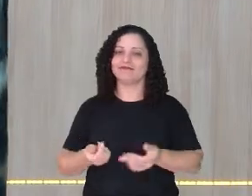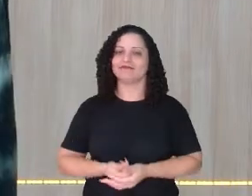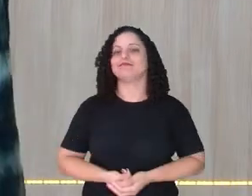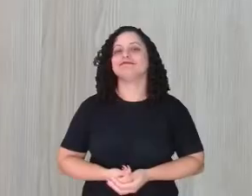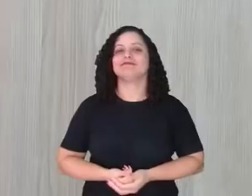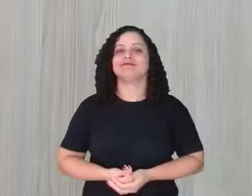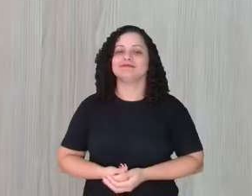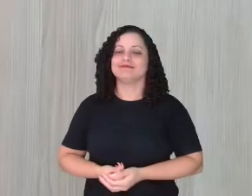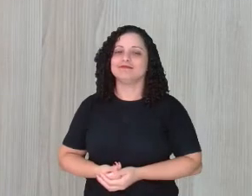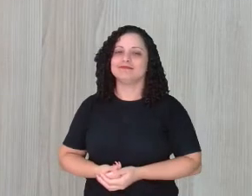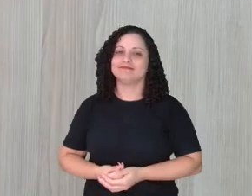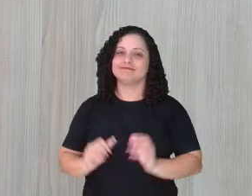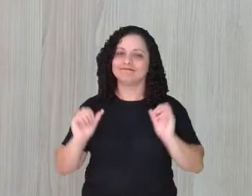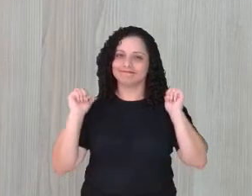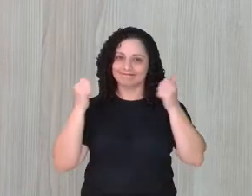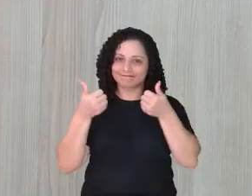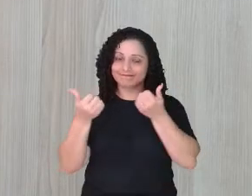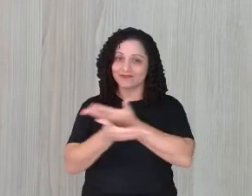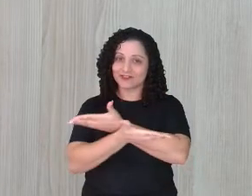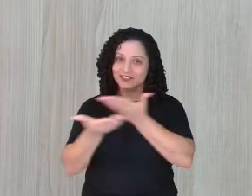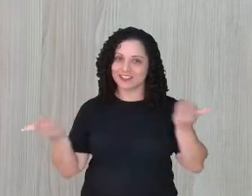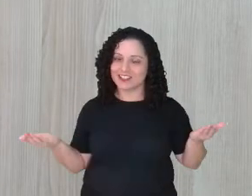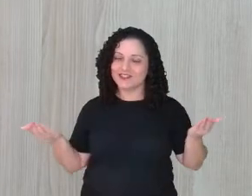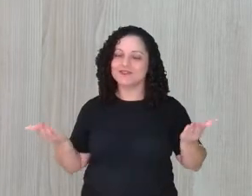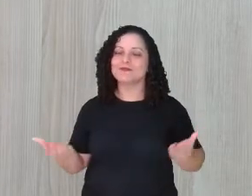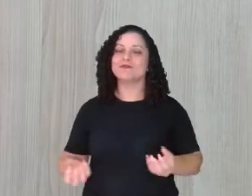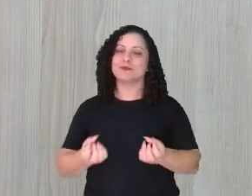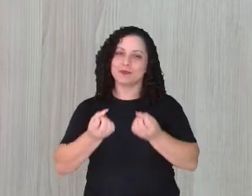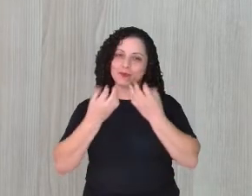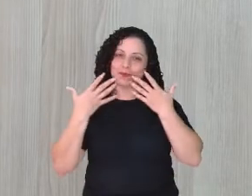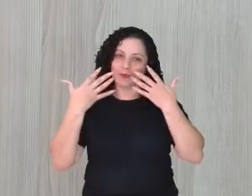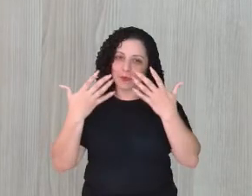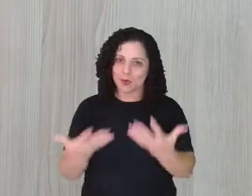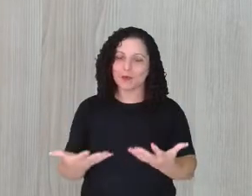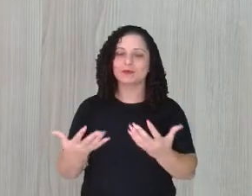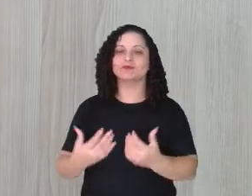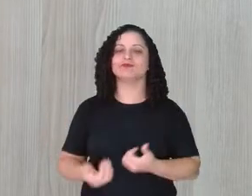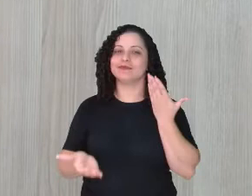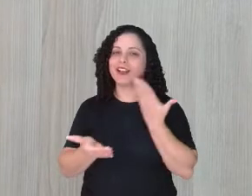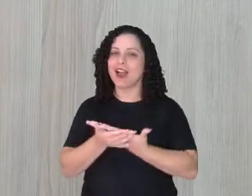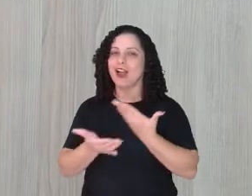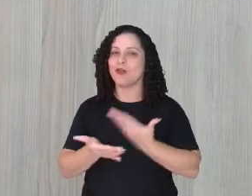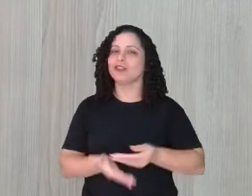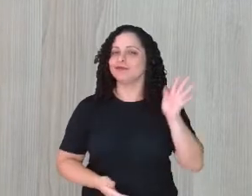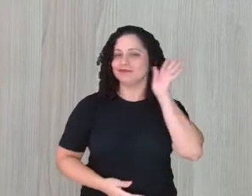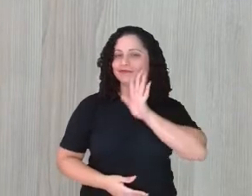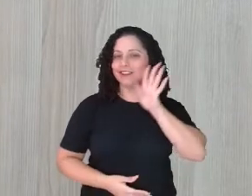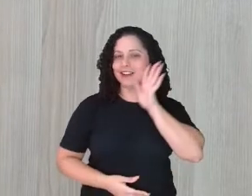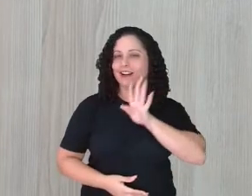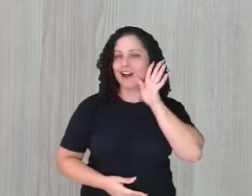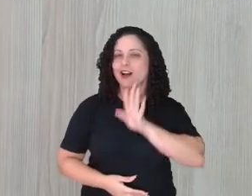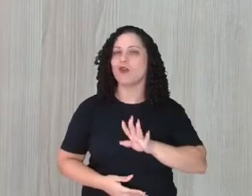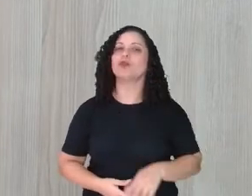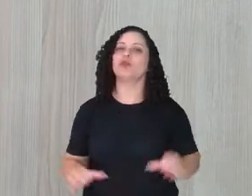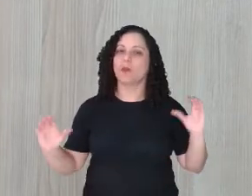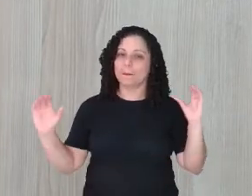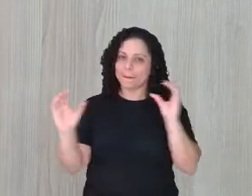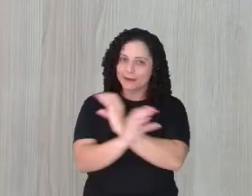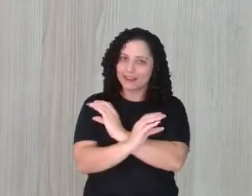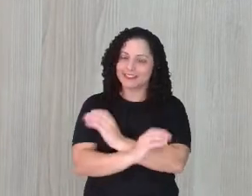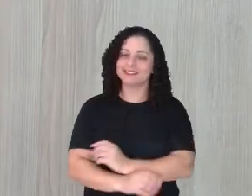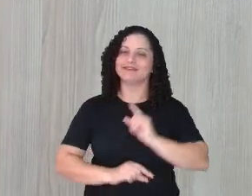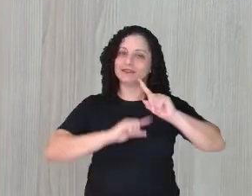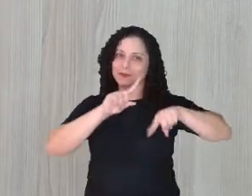vocês. Beleza, pessoal, valeu aí, né? Uma aula massa, né? Bem completa. Até